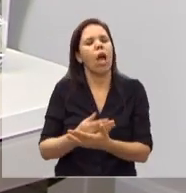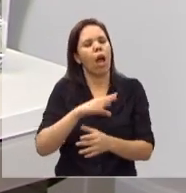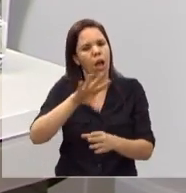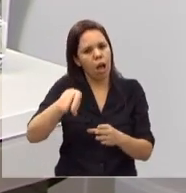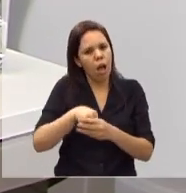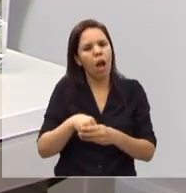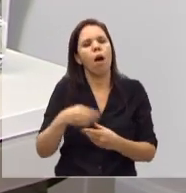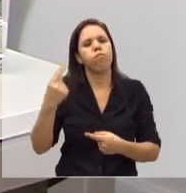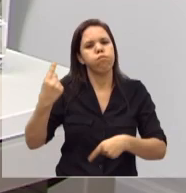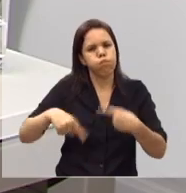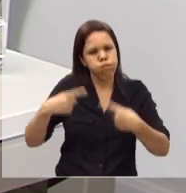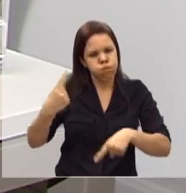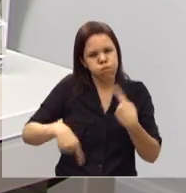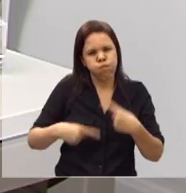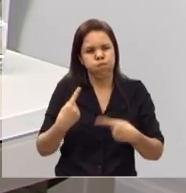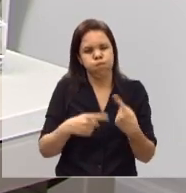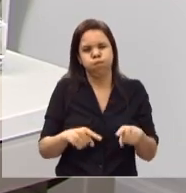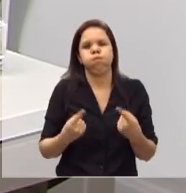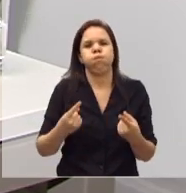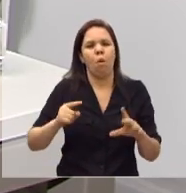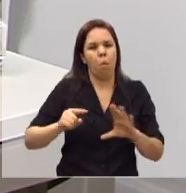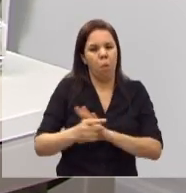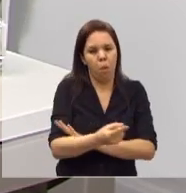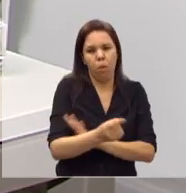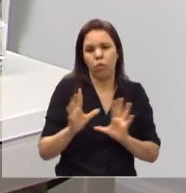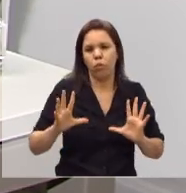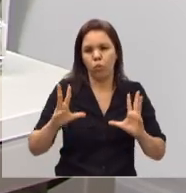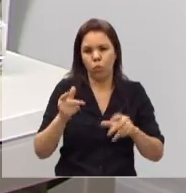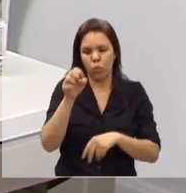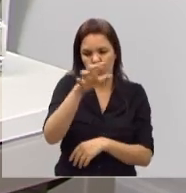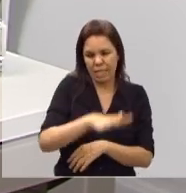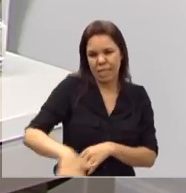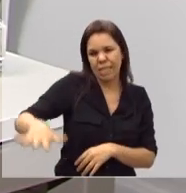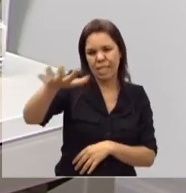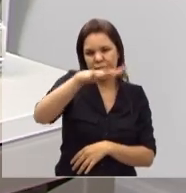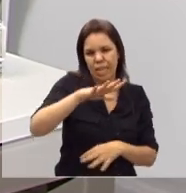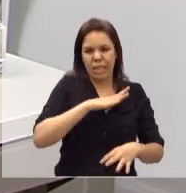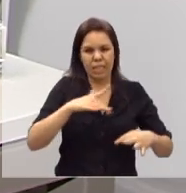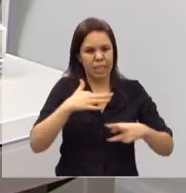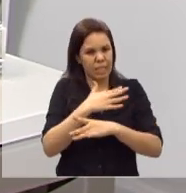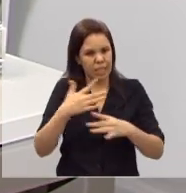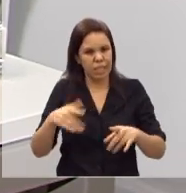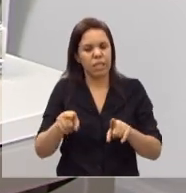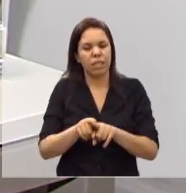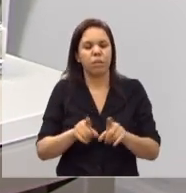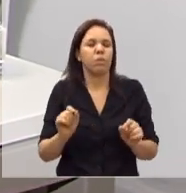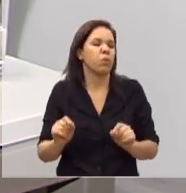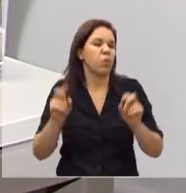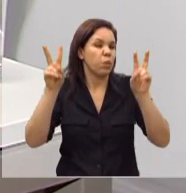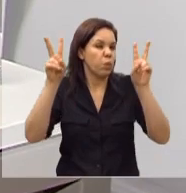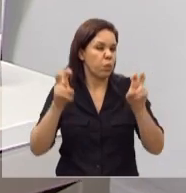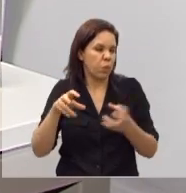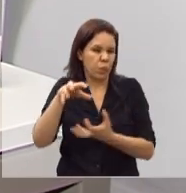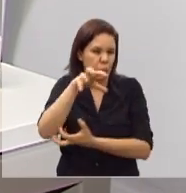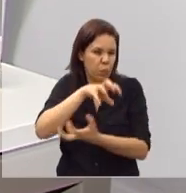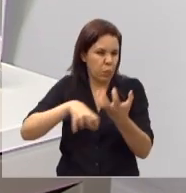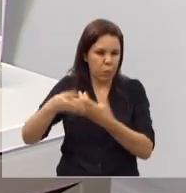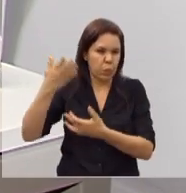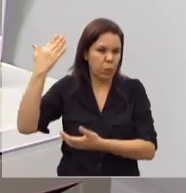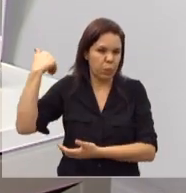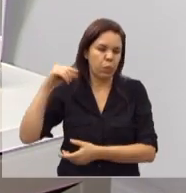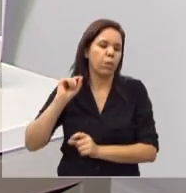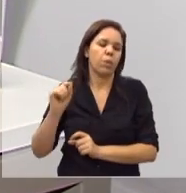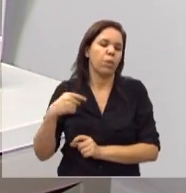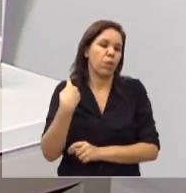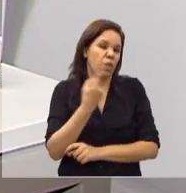coisas. Foi um debate muito grande de todas as áreas da cidade, né? Inclusive, uma temática que gerou muito problema na época,